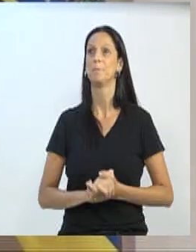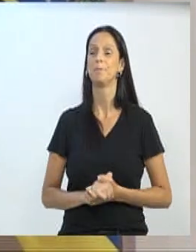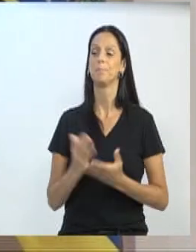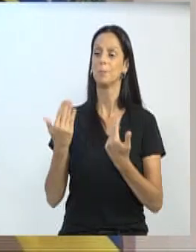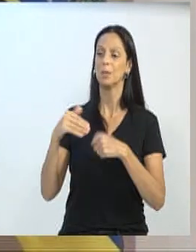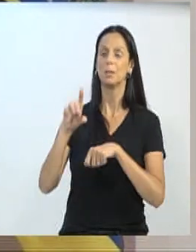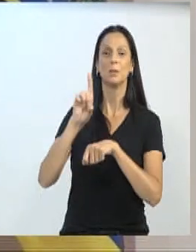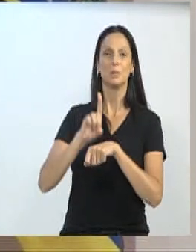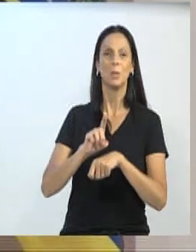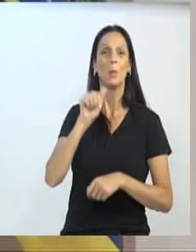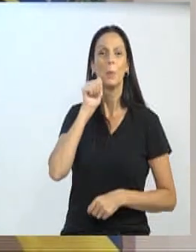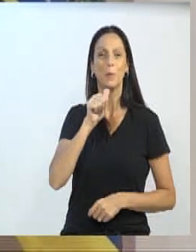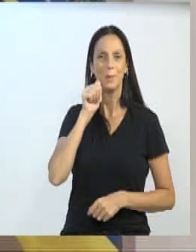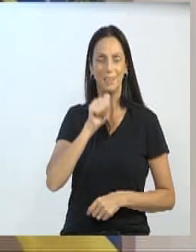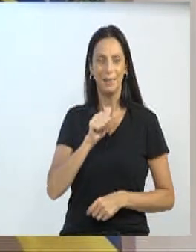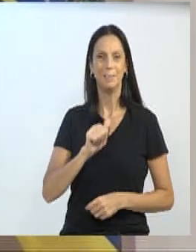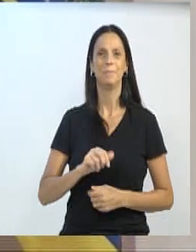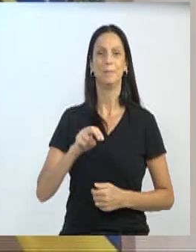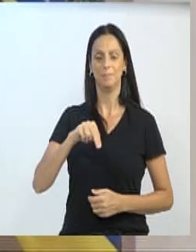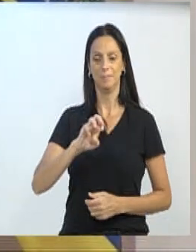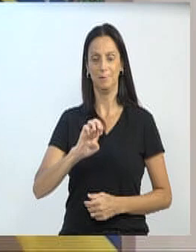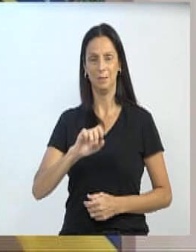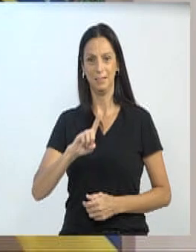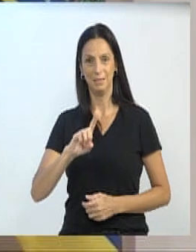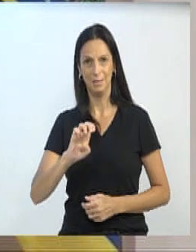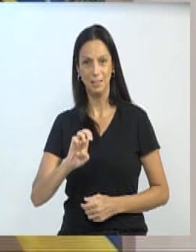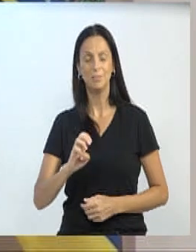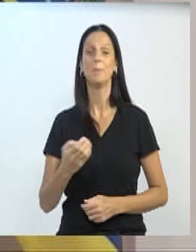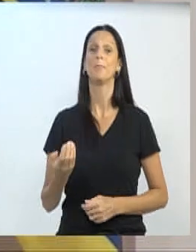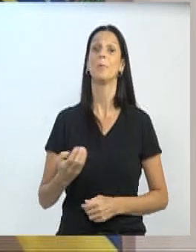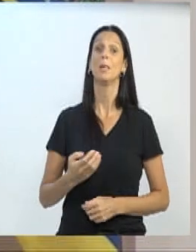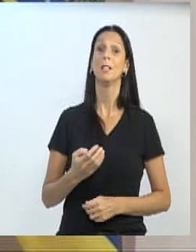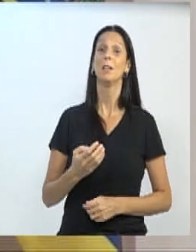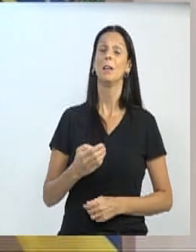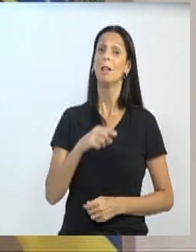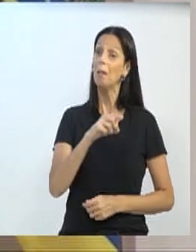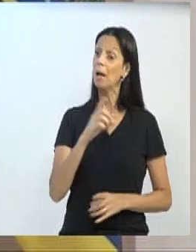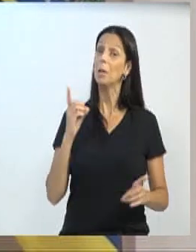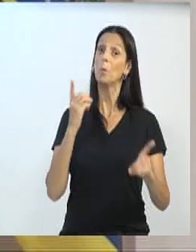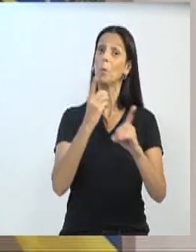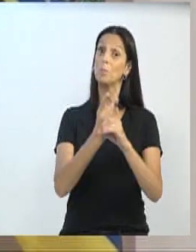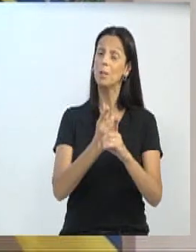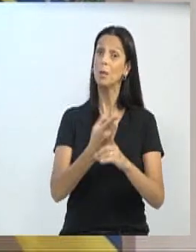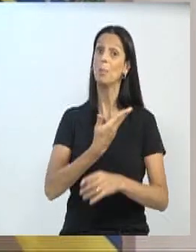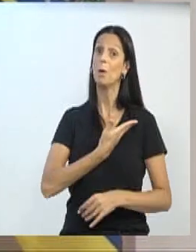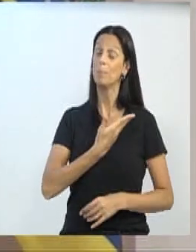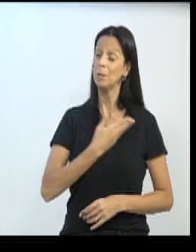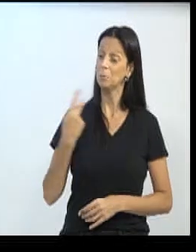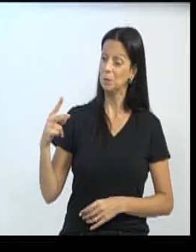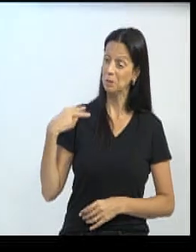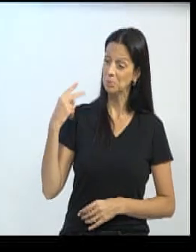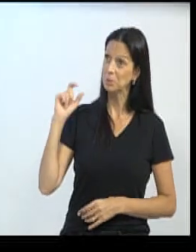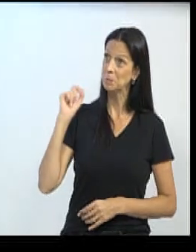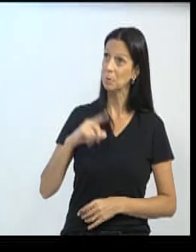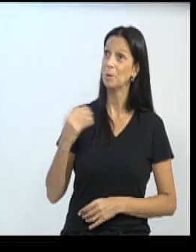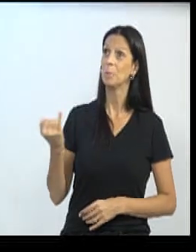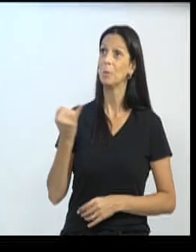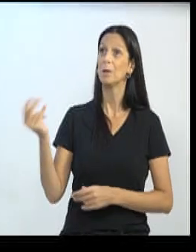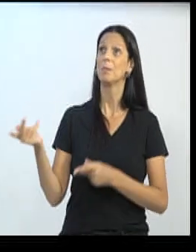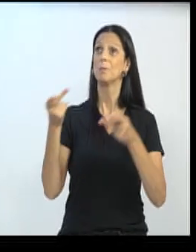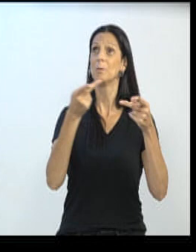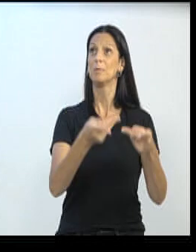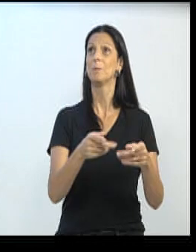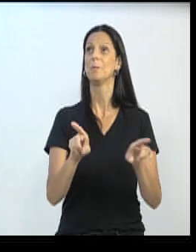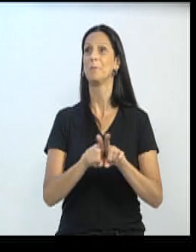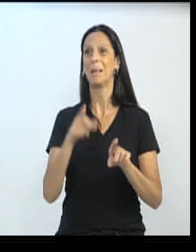Neide inclusive encontrei um amigo do vereador Maurício gol e faço questão inclusive que o senhor também faça uma visita lá é importante Se puder fazer a gentileza